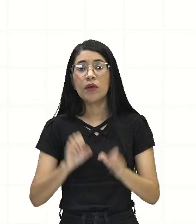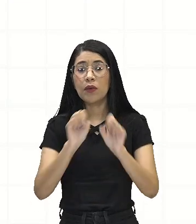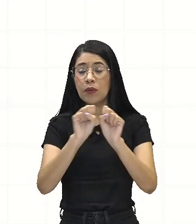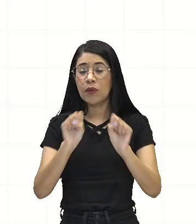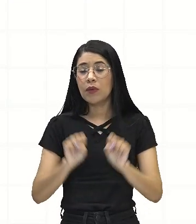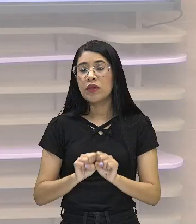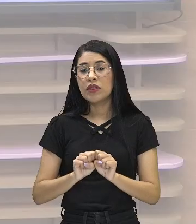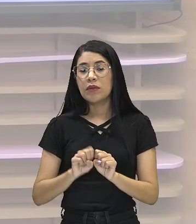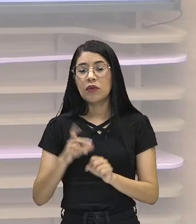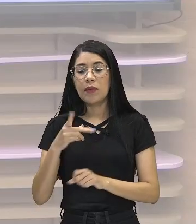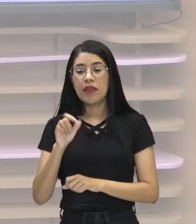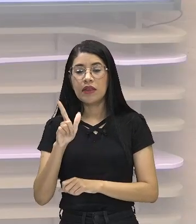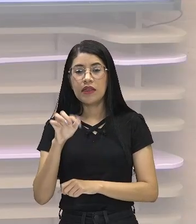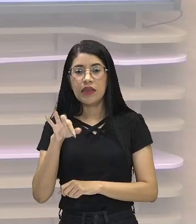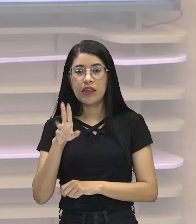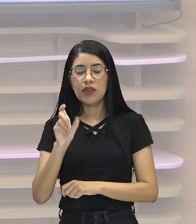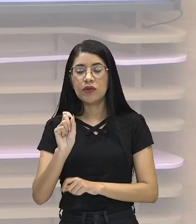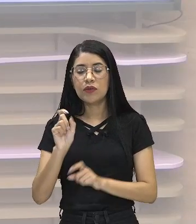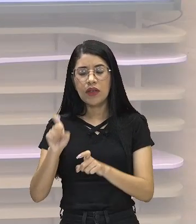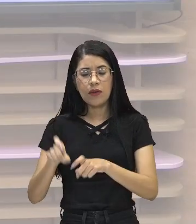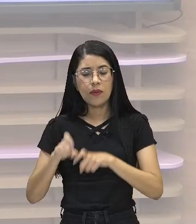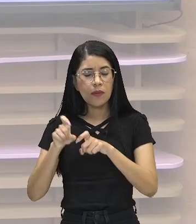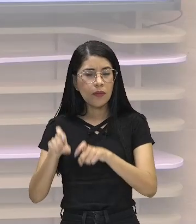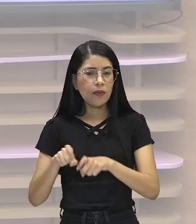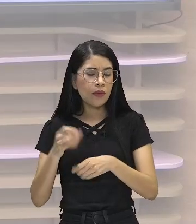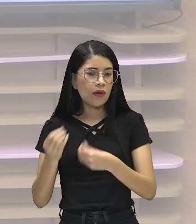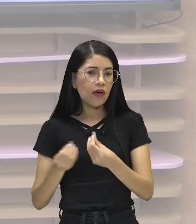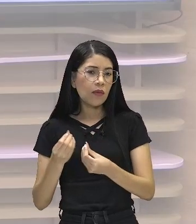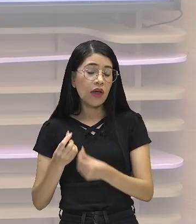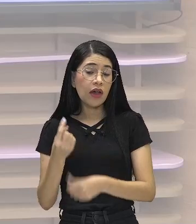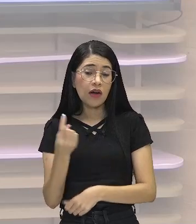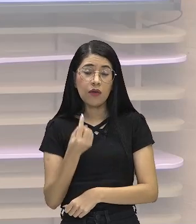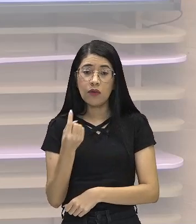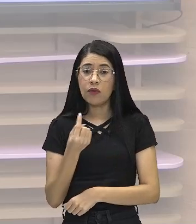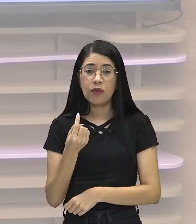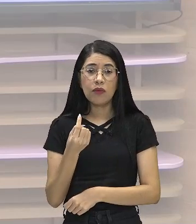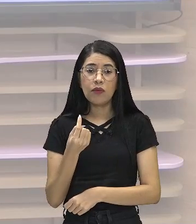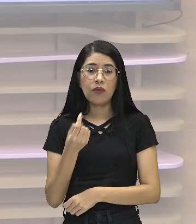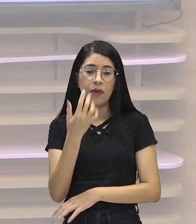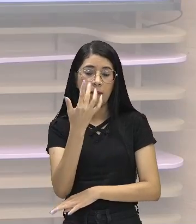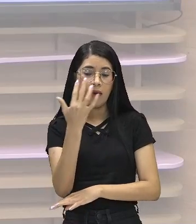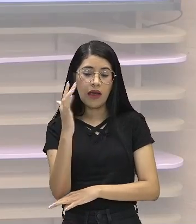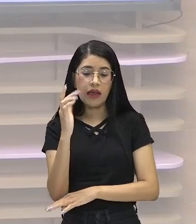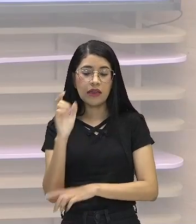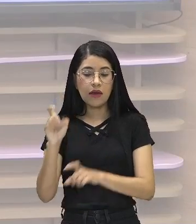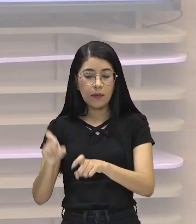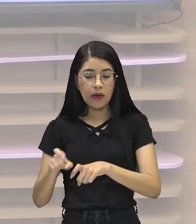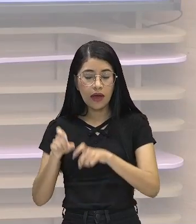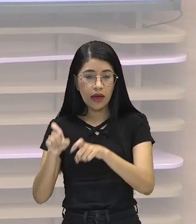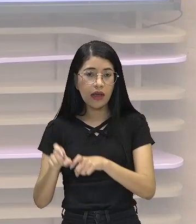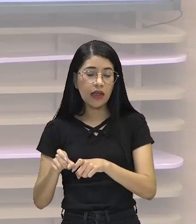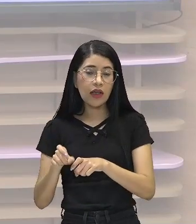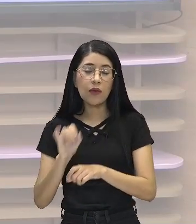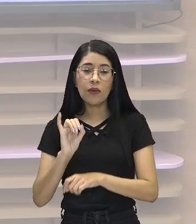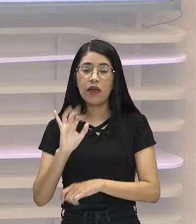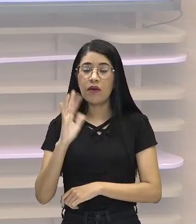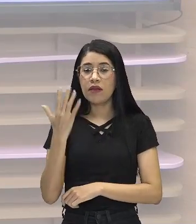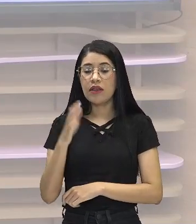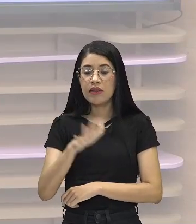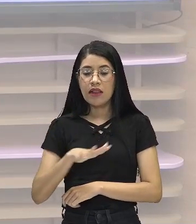ocupação, povoamento, e os ambientais a gente tem o desmatamento para a expansão das lavouras, né, que